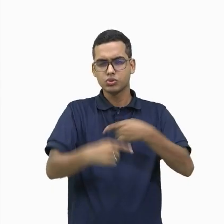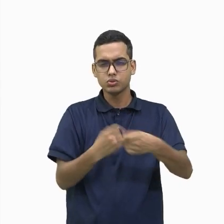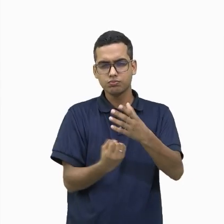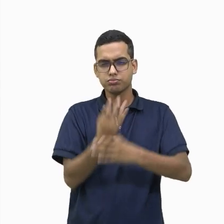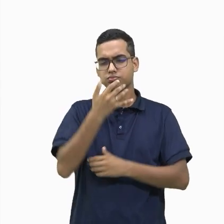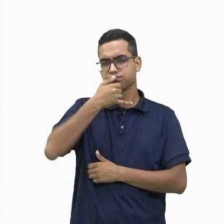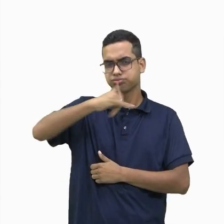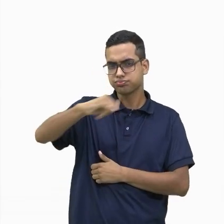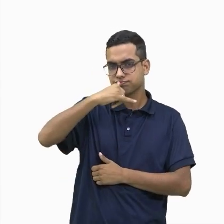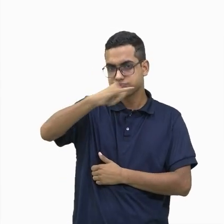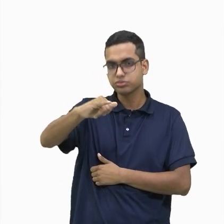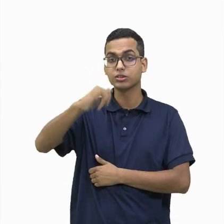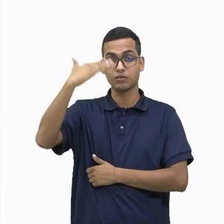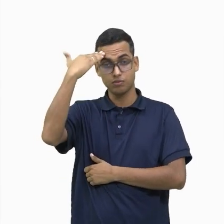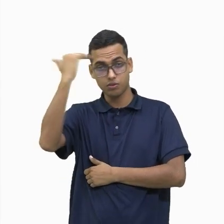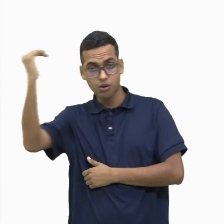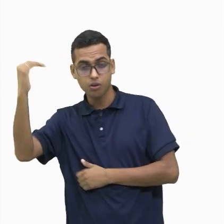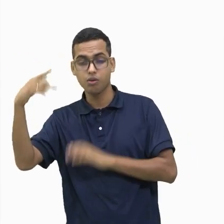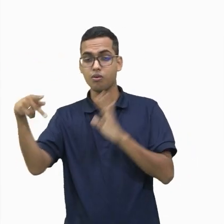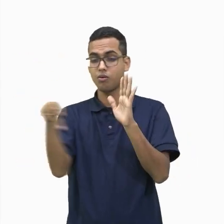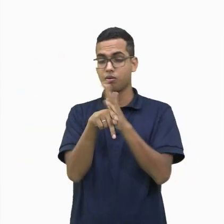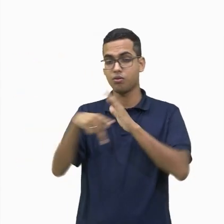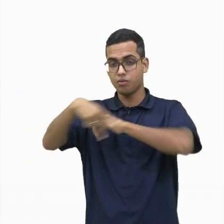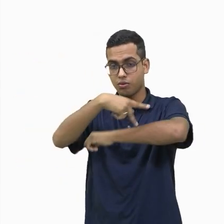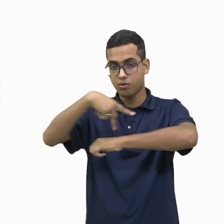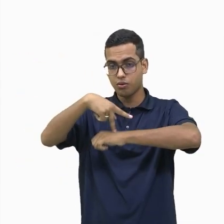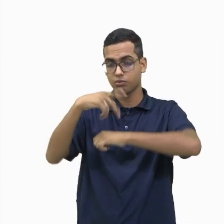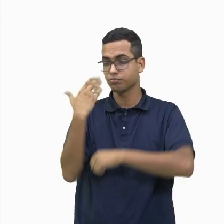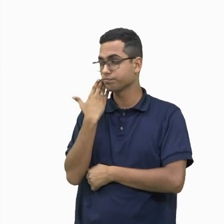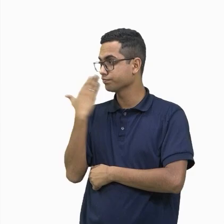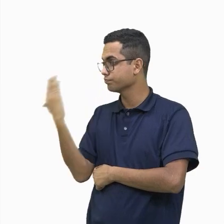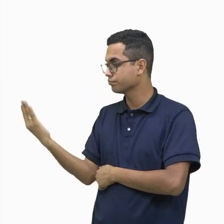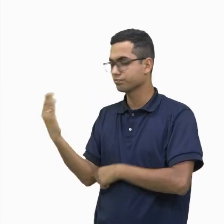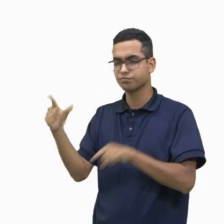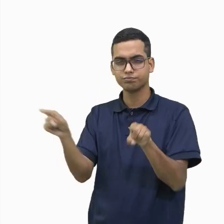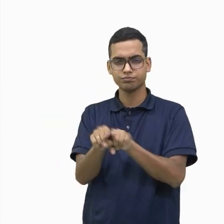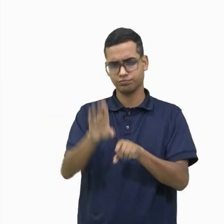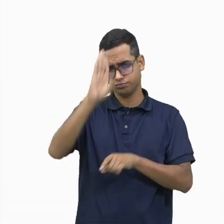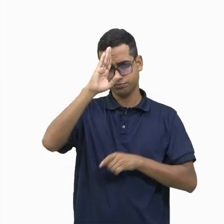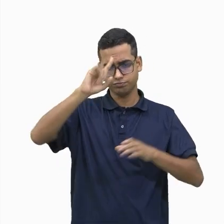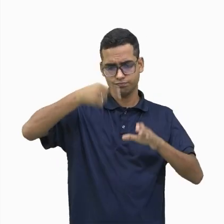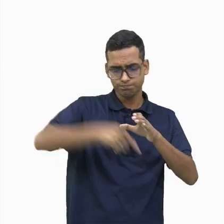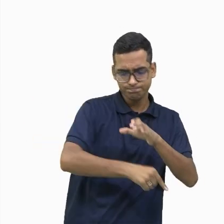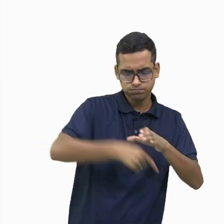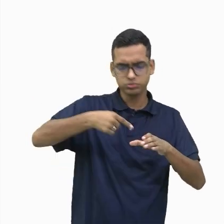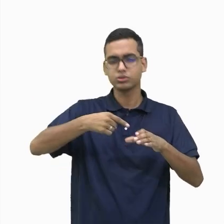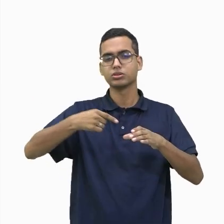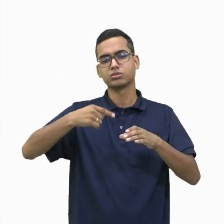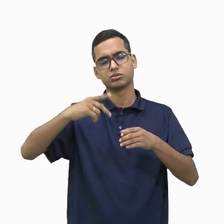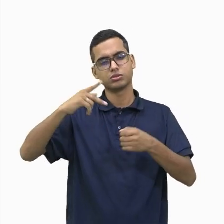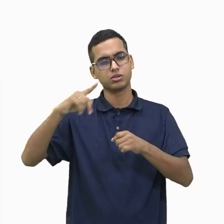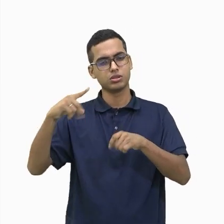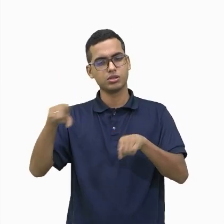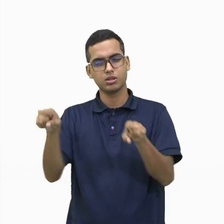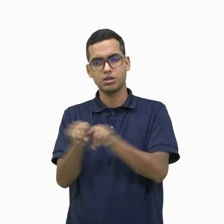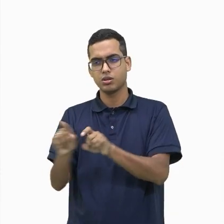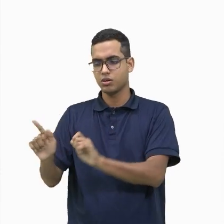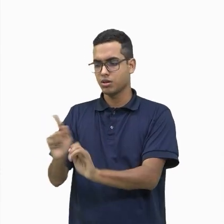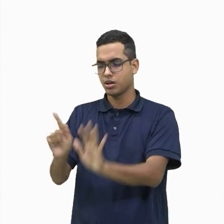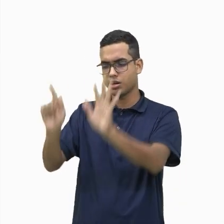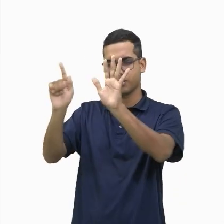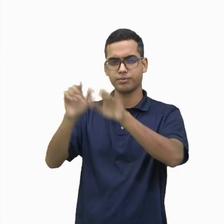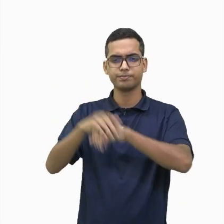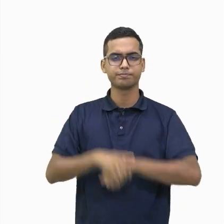isso vem também principalmente aí com a extração do petróleo e do gás natural. E como é que vai estar a produção